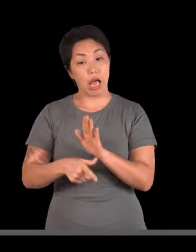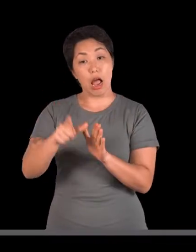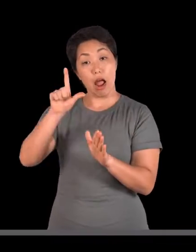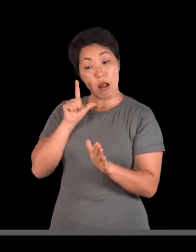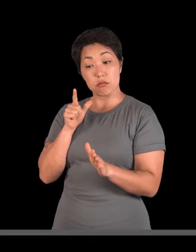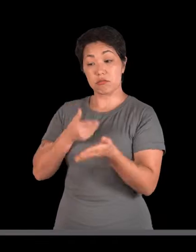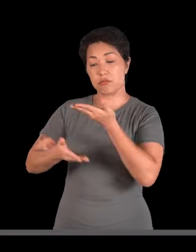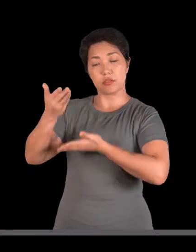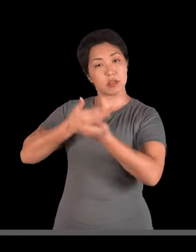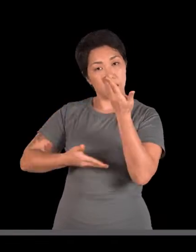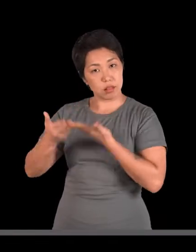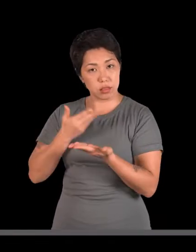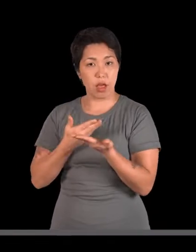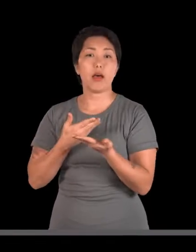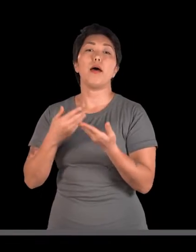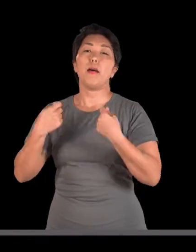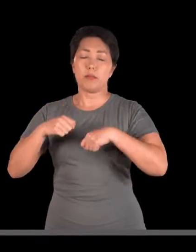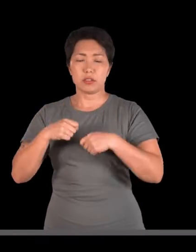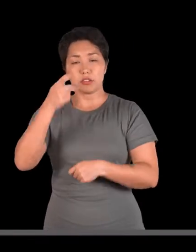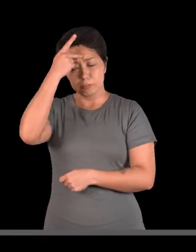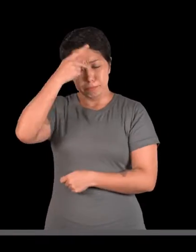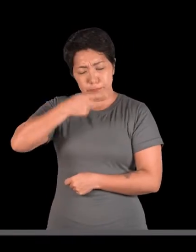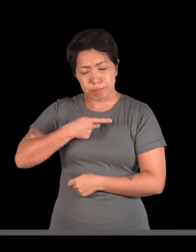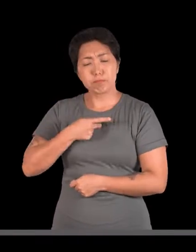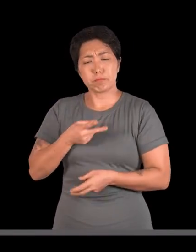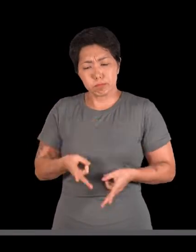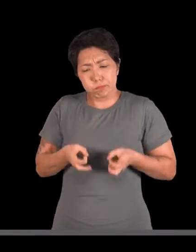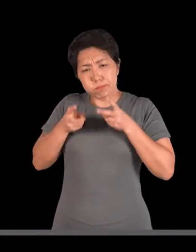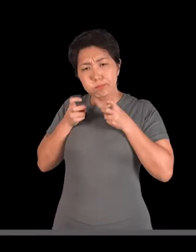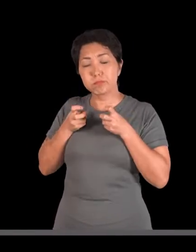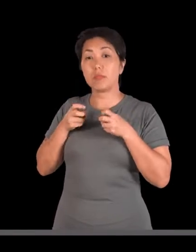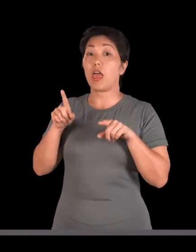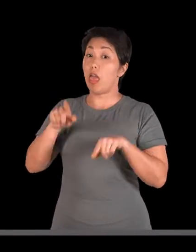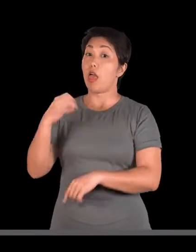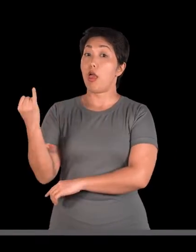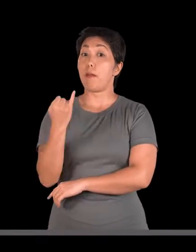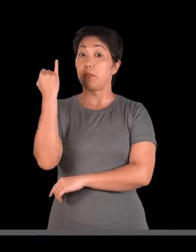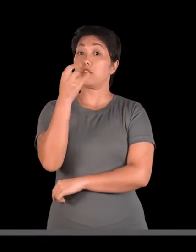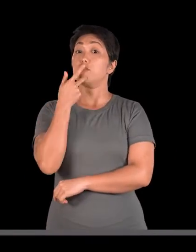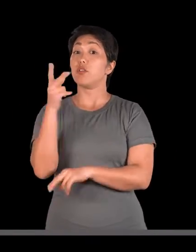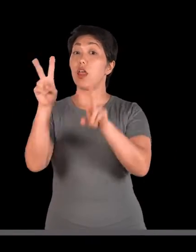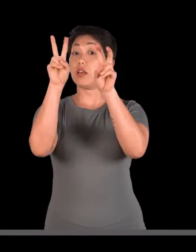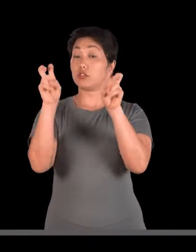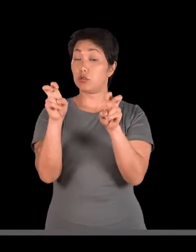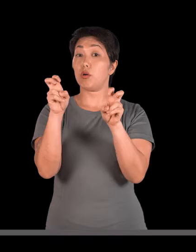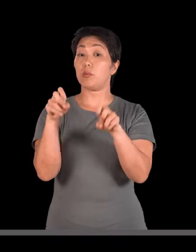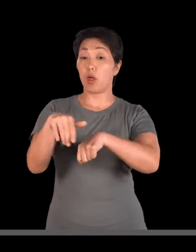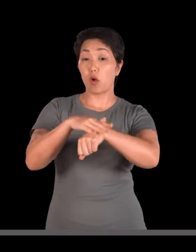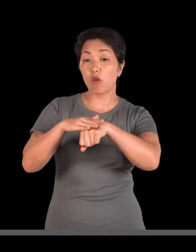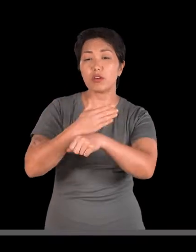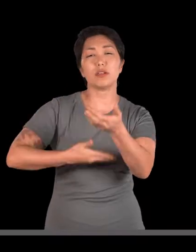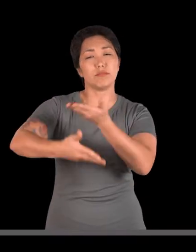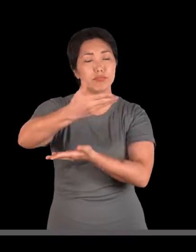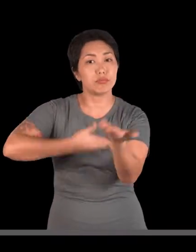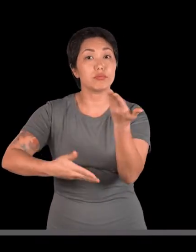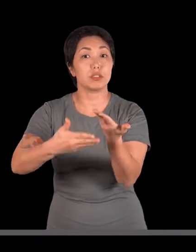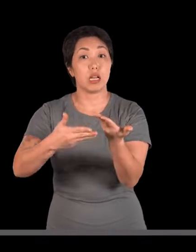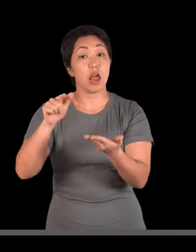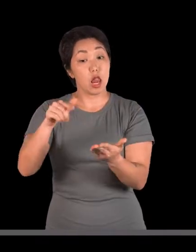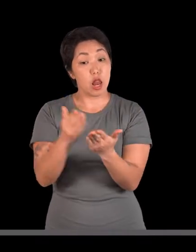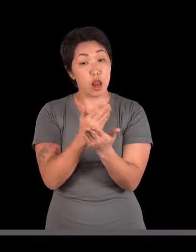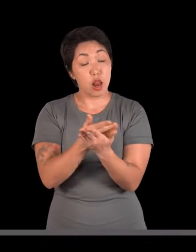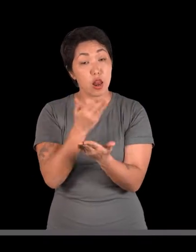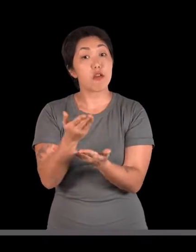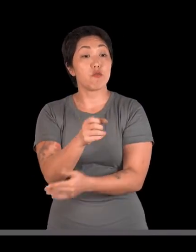então desse autoexame. E aí entra a importância da gente estar falando isso, né? É um tema que no seu livro de ciências do 8º ano